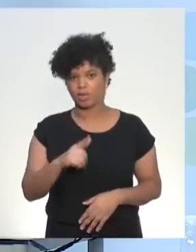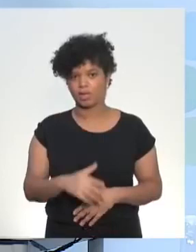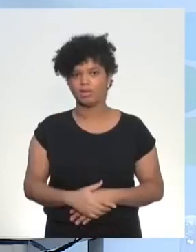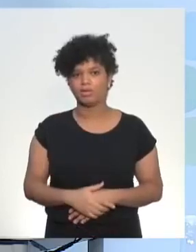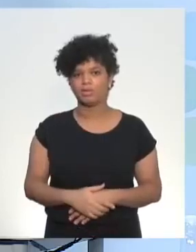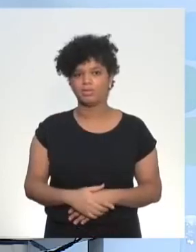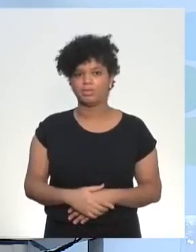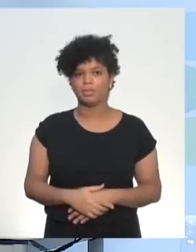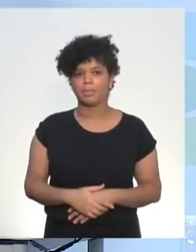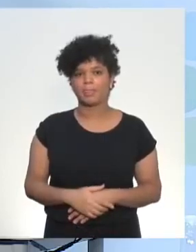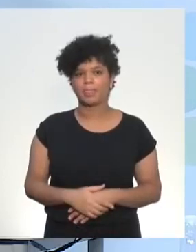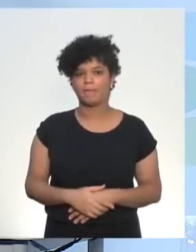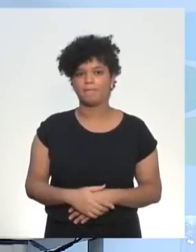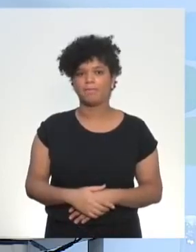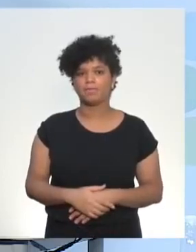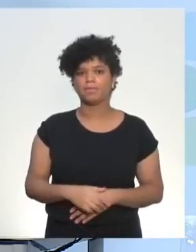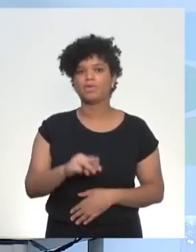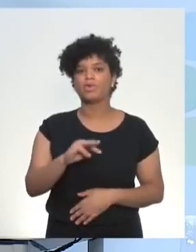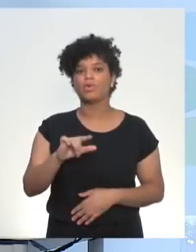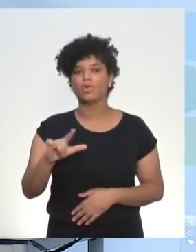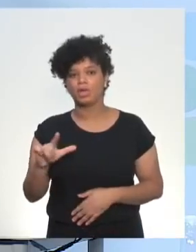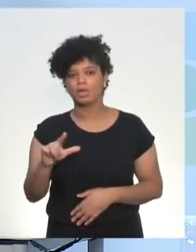né? We will